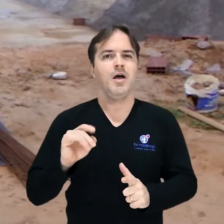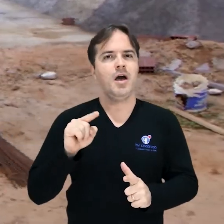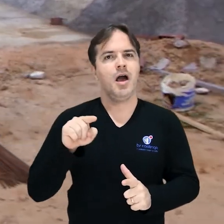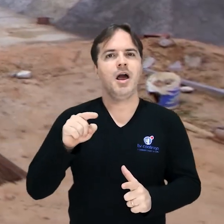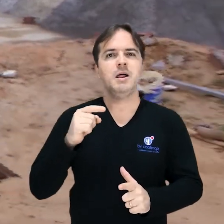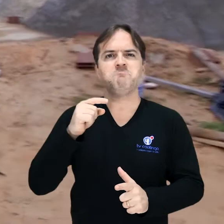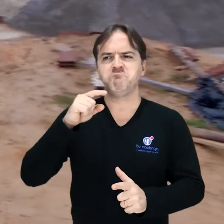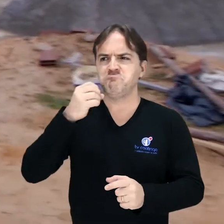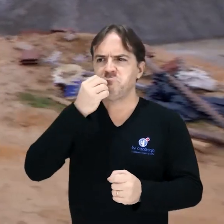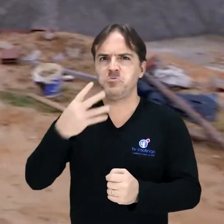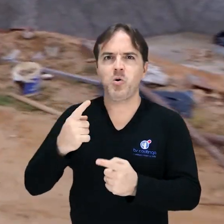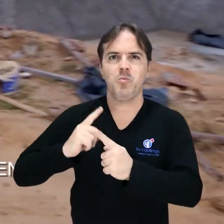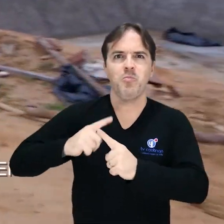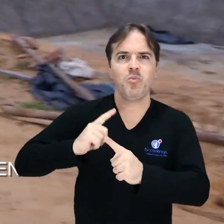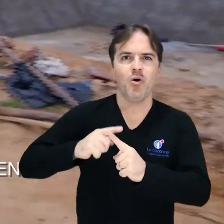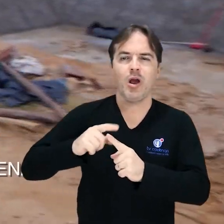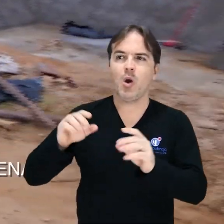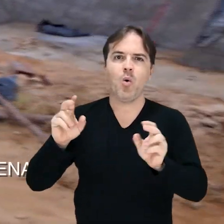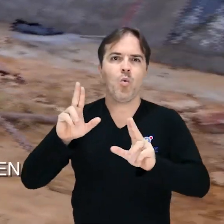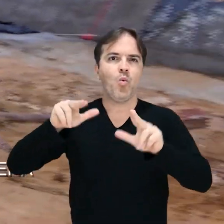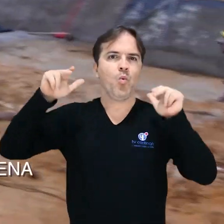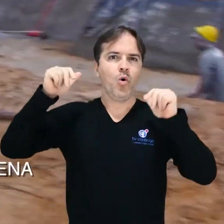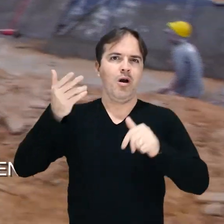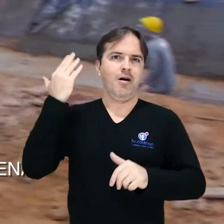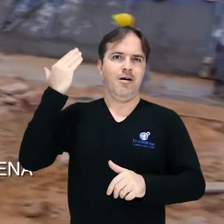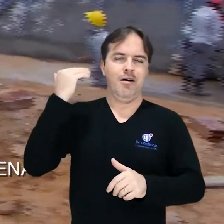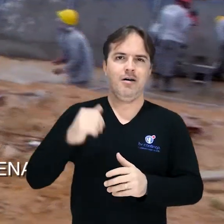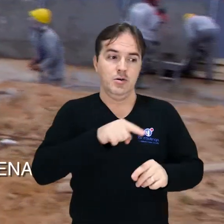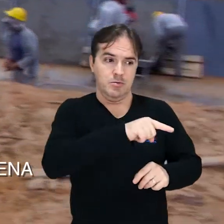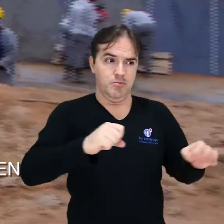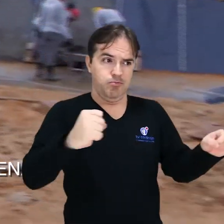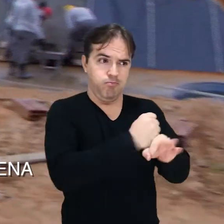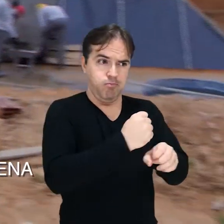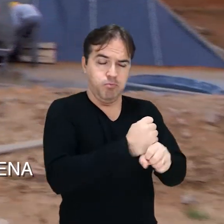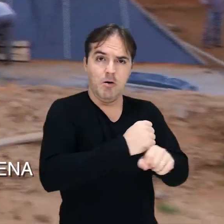coisa que nunca aconteceu na instituição. Quando estiver pronto, o